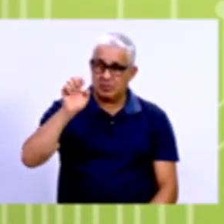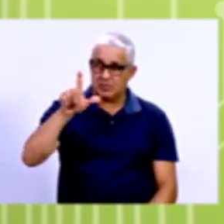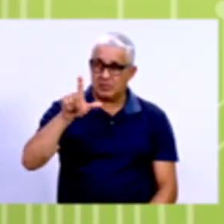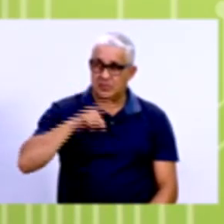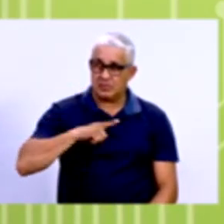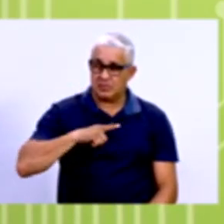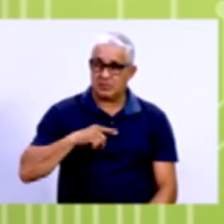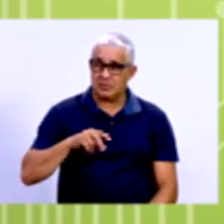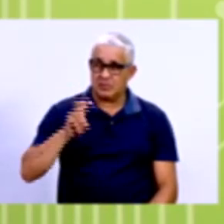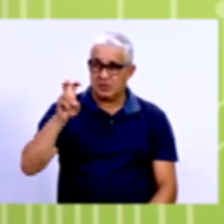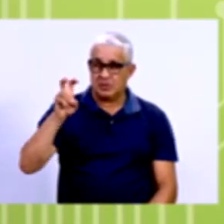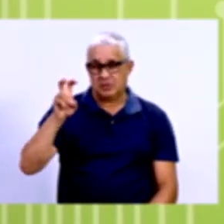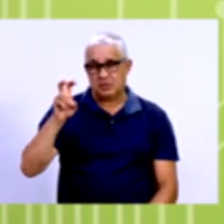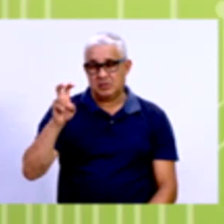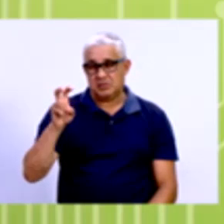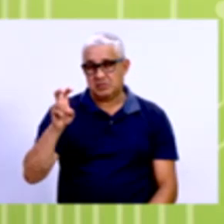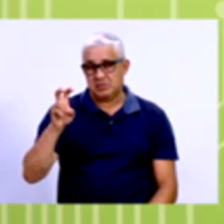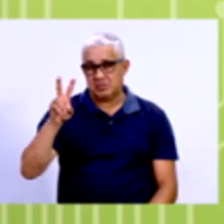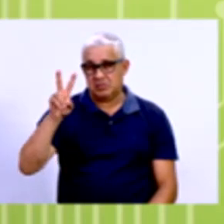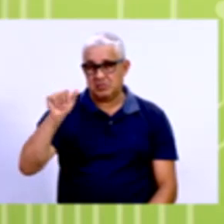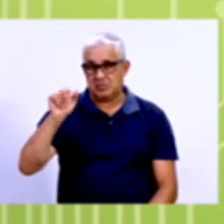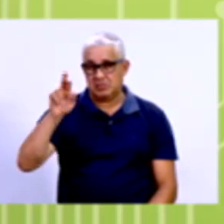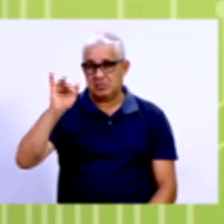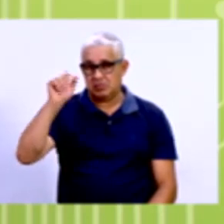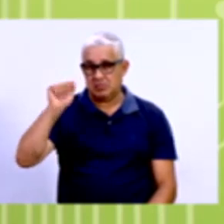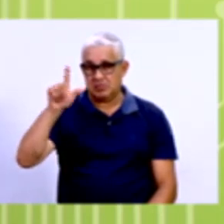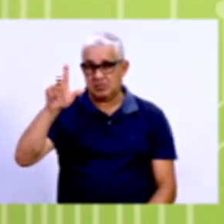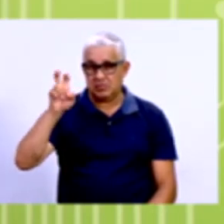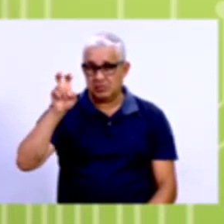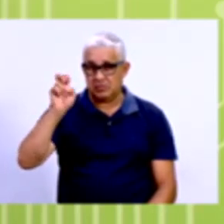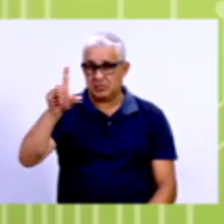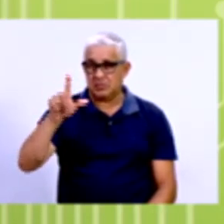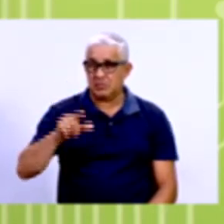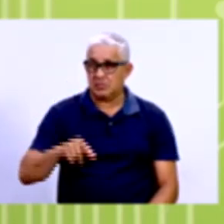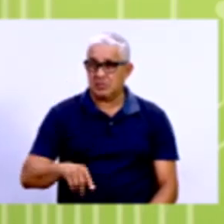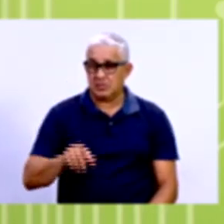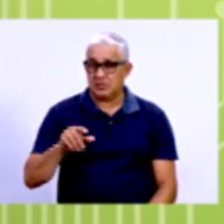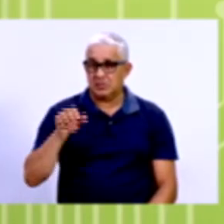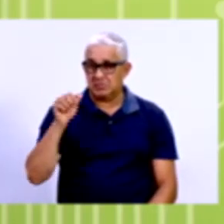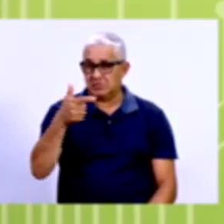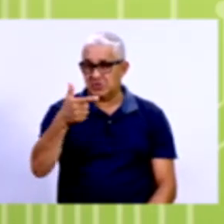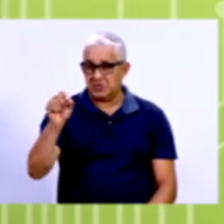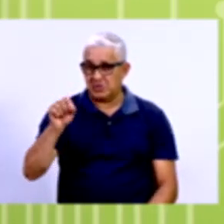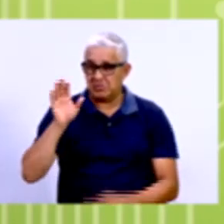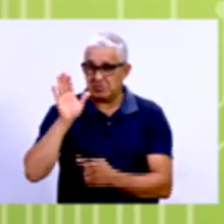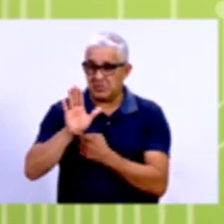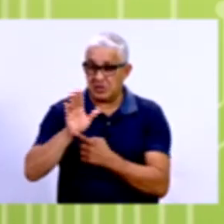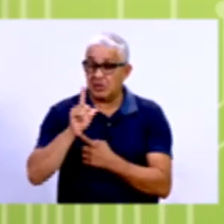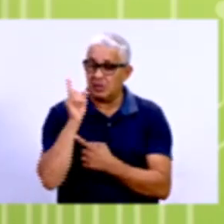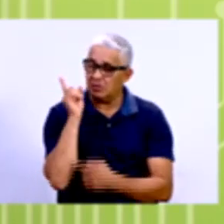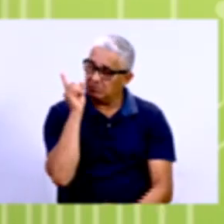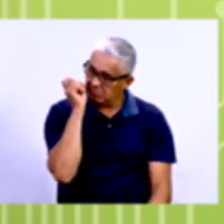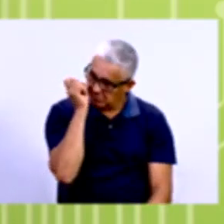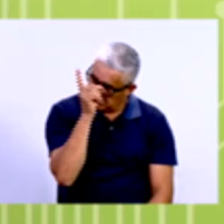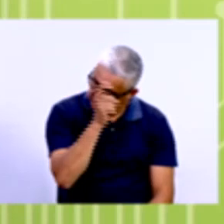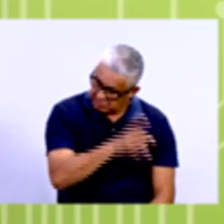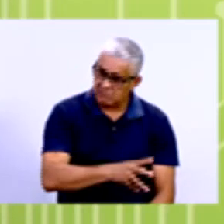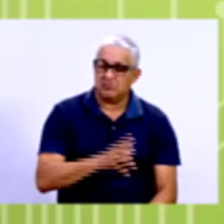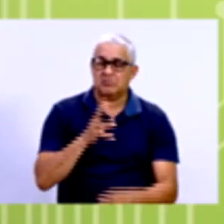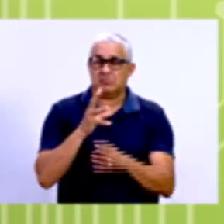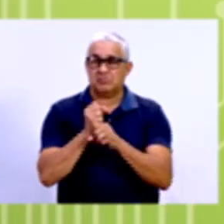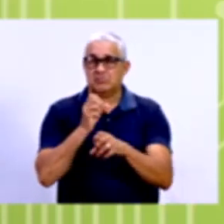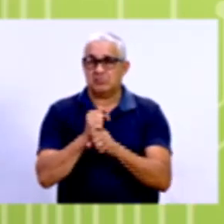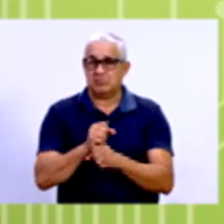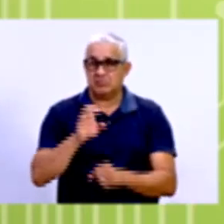exemplo, 5 variáveis, o número de amostra, né? Se a gente tiver lá 200 amostras, fica bem mais complicado da gente fazer essa conta. E